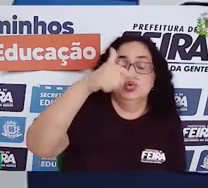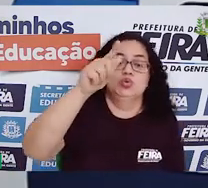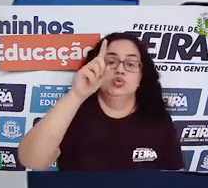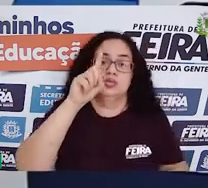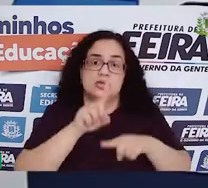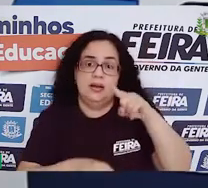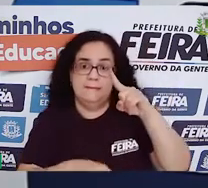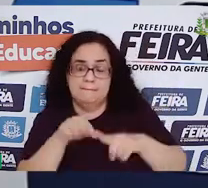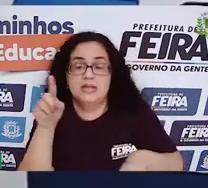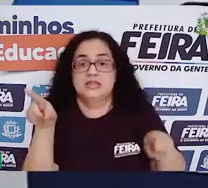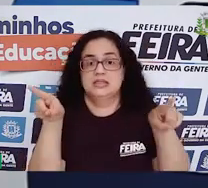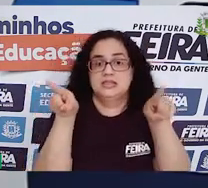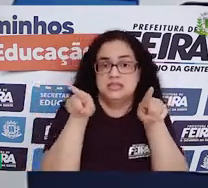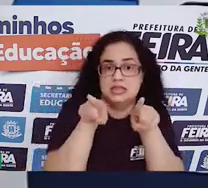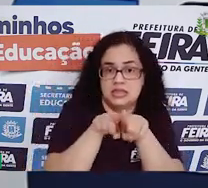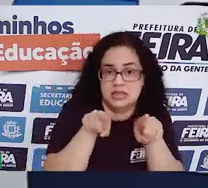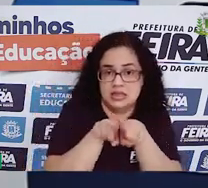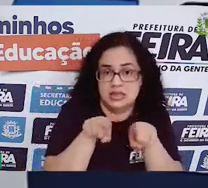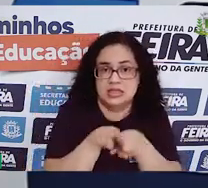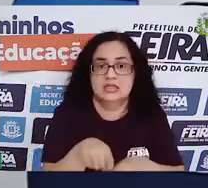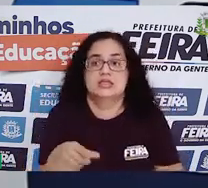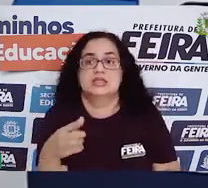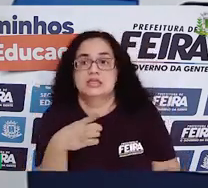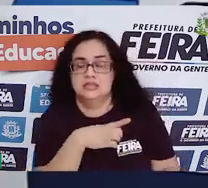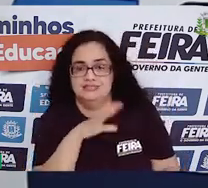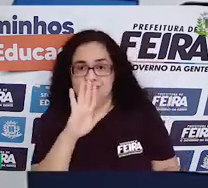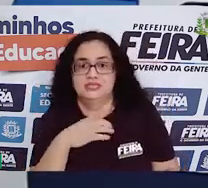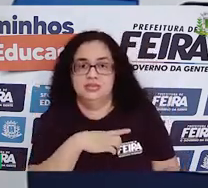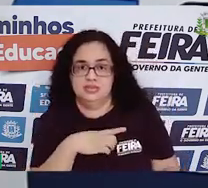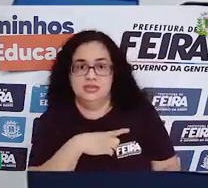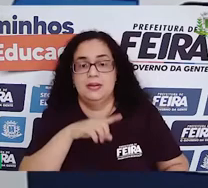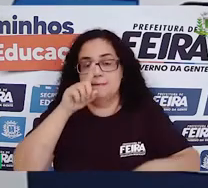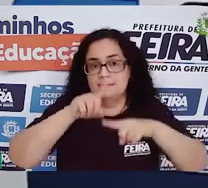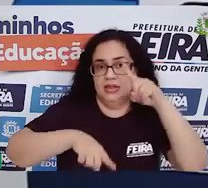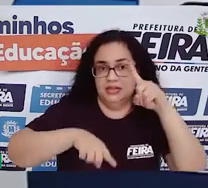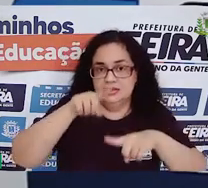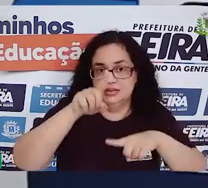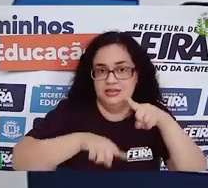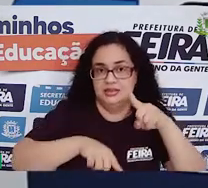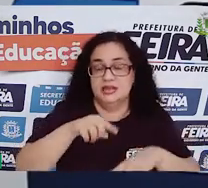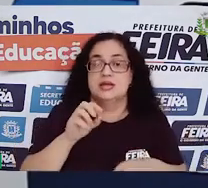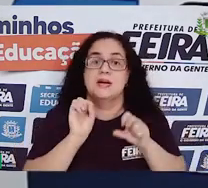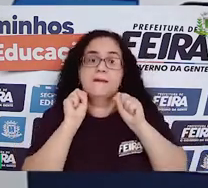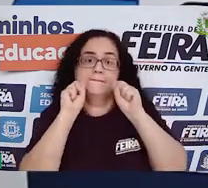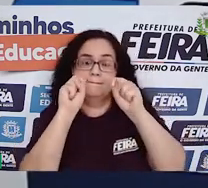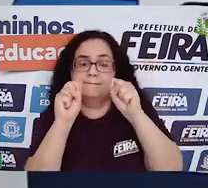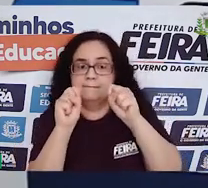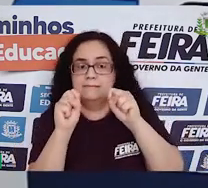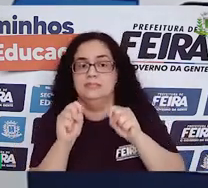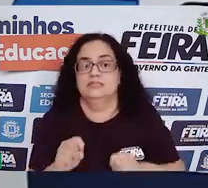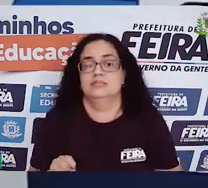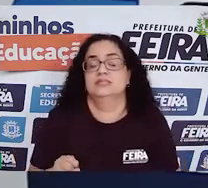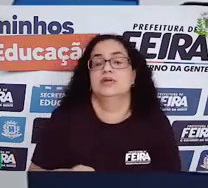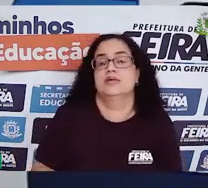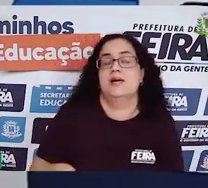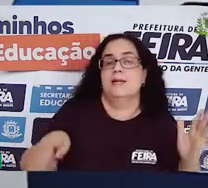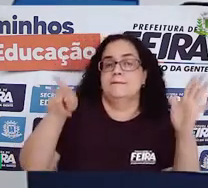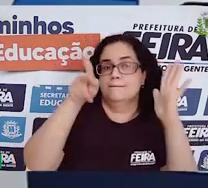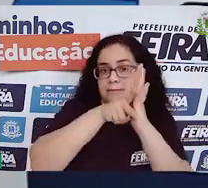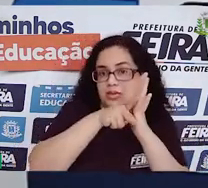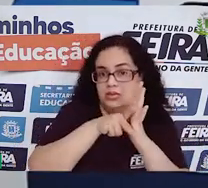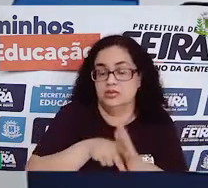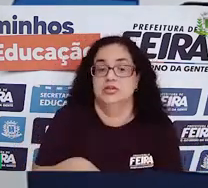materiais, mas também podem... Existem aí materiais que não têm essa possibilidade, não têm essa propriedade, né?